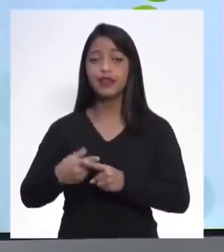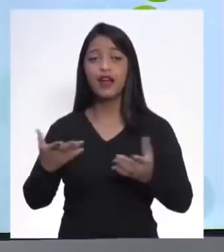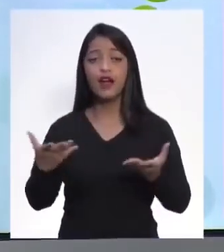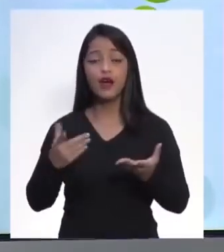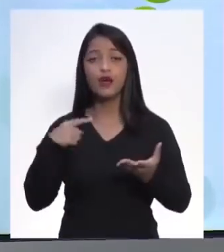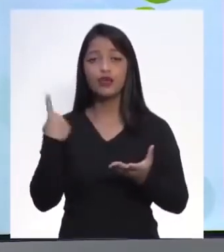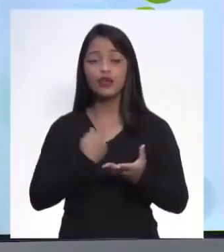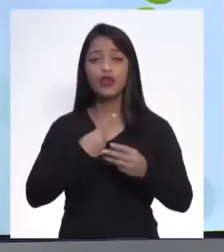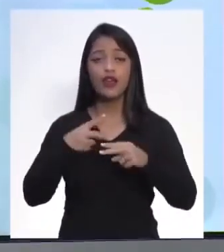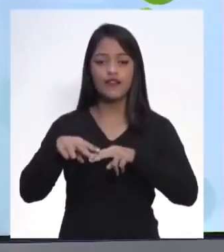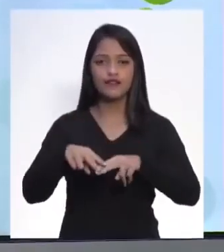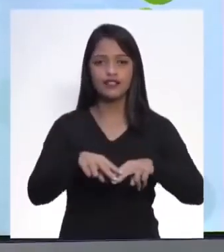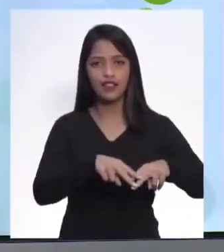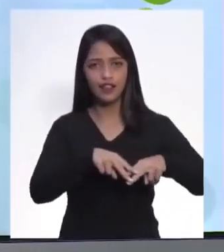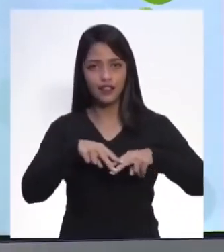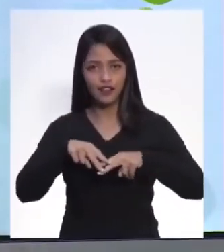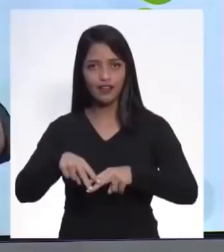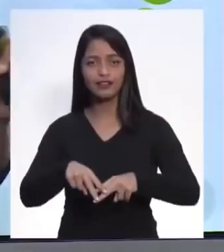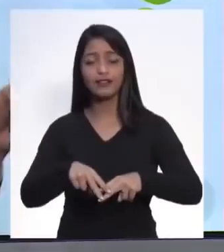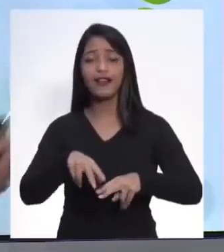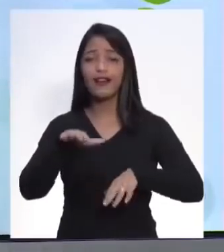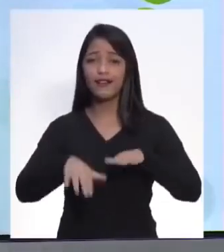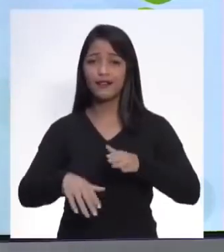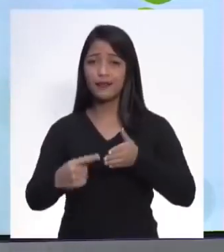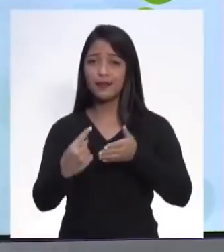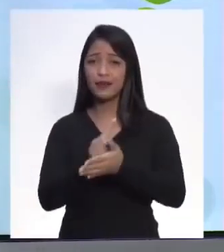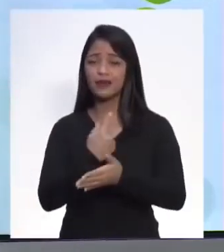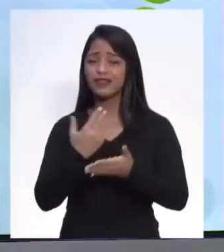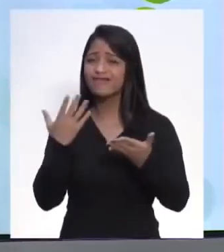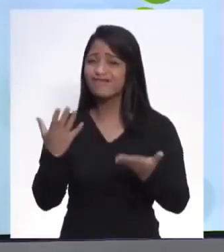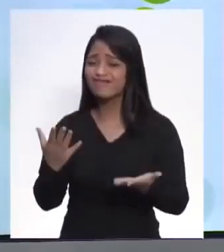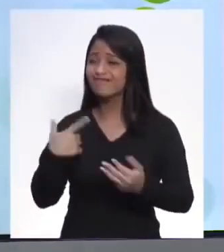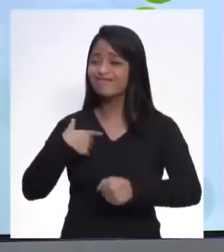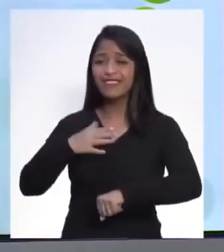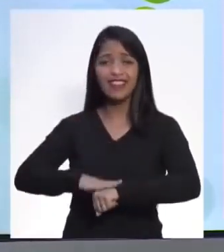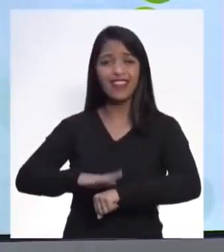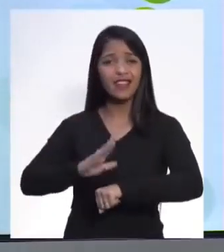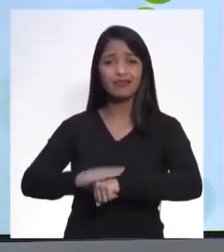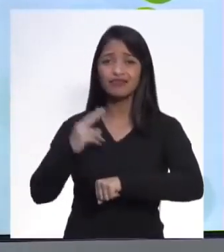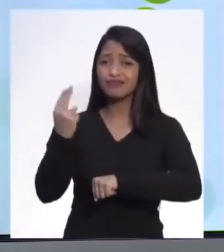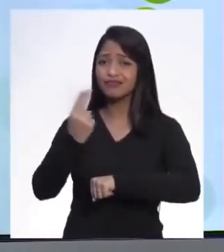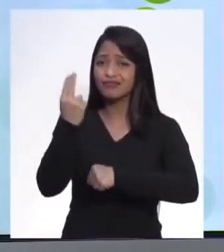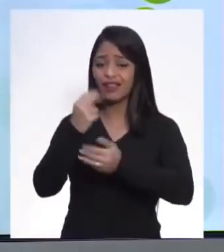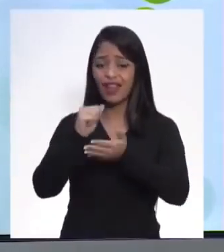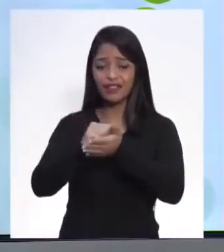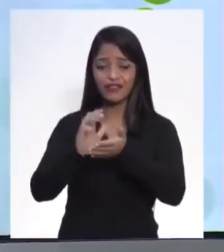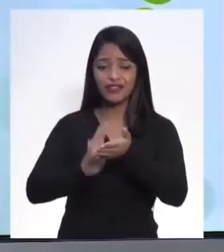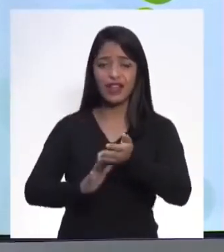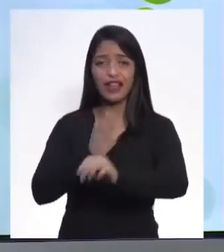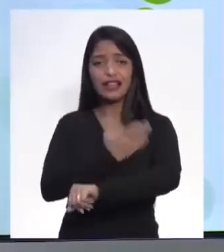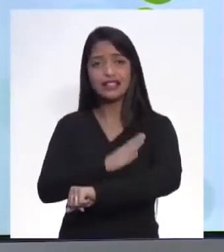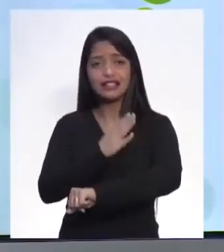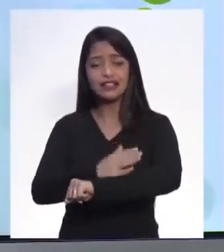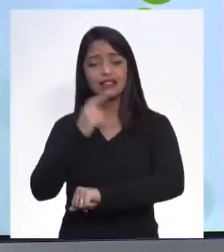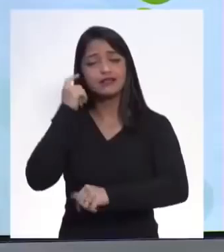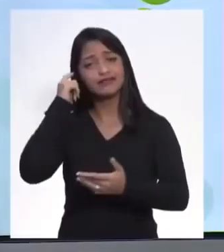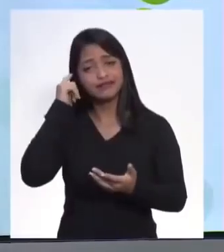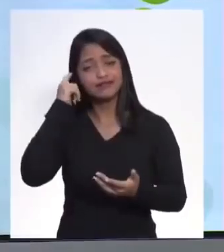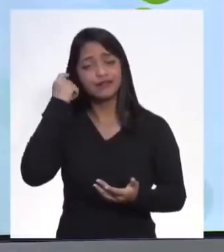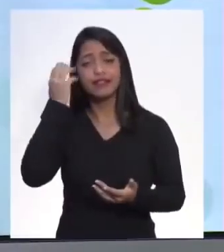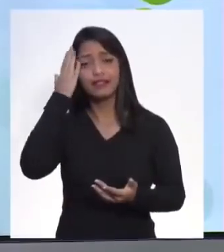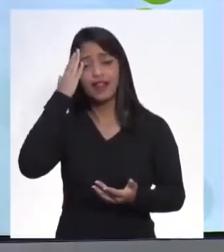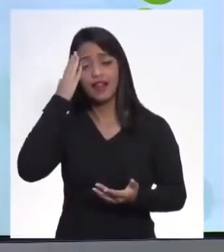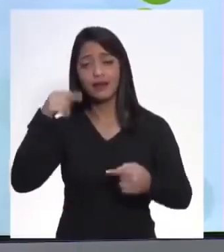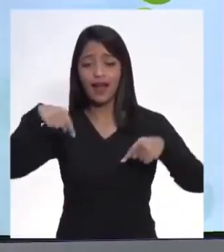essa estrutura. Às vezes a gente recebe muitas e fala, professor, não deu tempo para fazer o exercício, enfim, aquela coisa. Aqui a gente tem limitações com